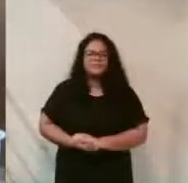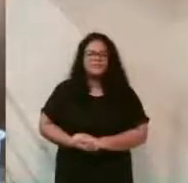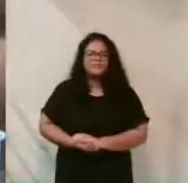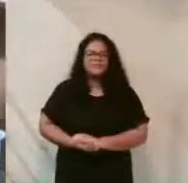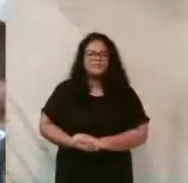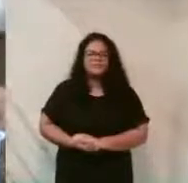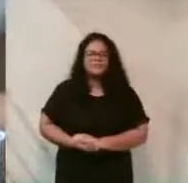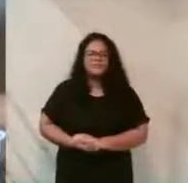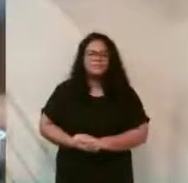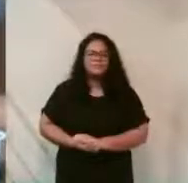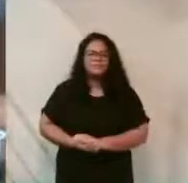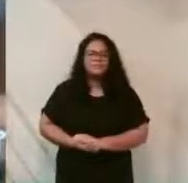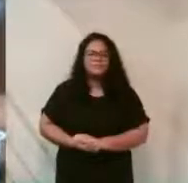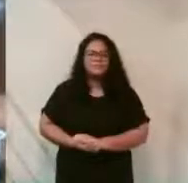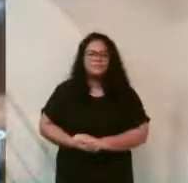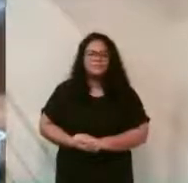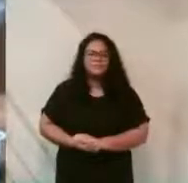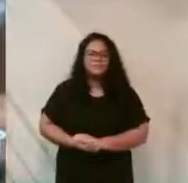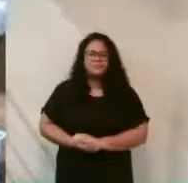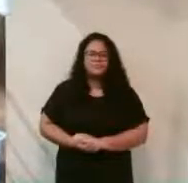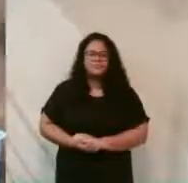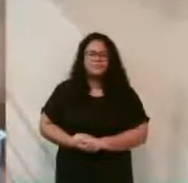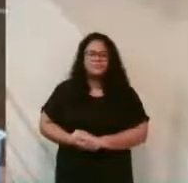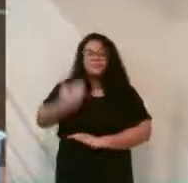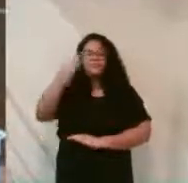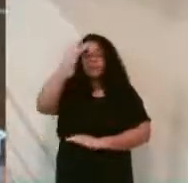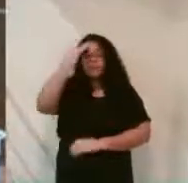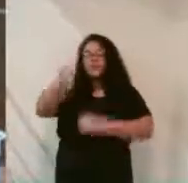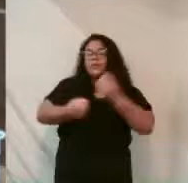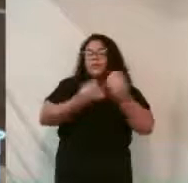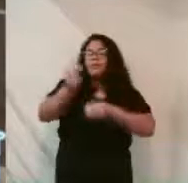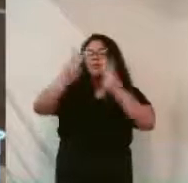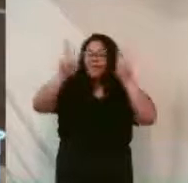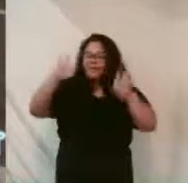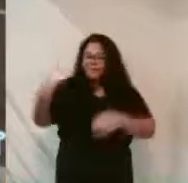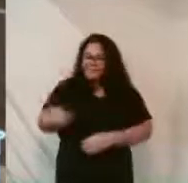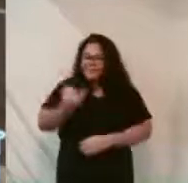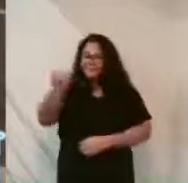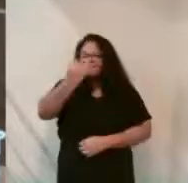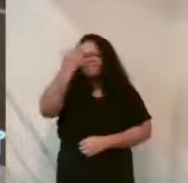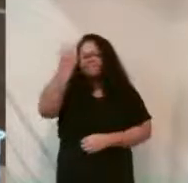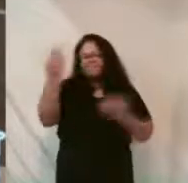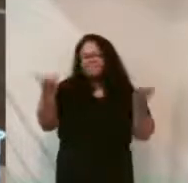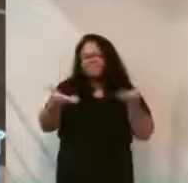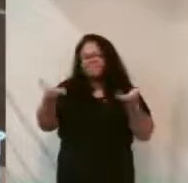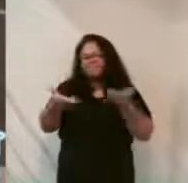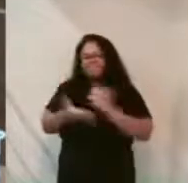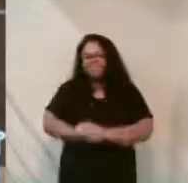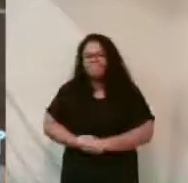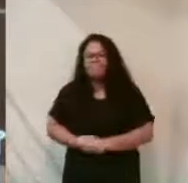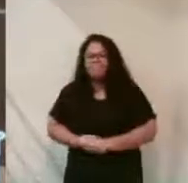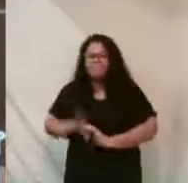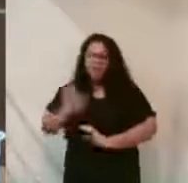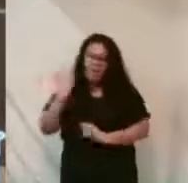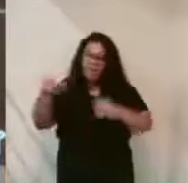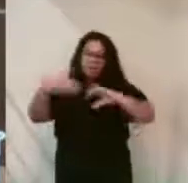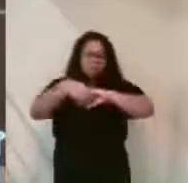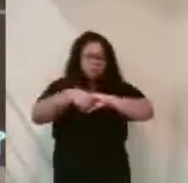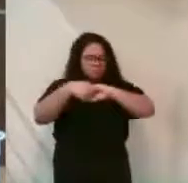estejam presentes para entender também a importância do tema que é aqui relatado. E, feitos os cumprimentos